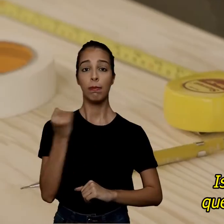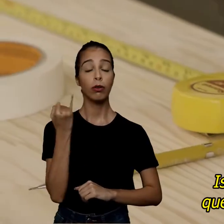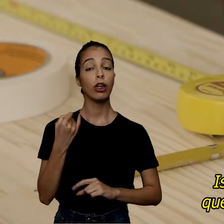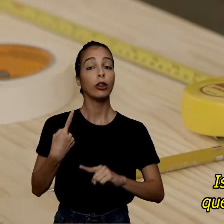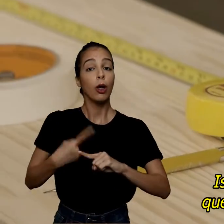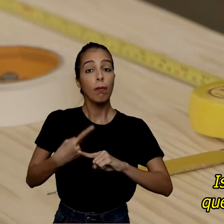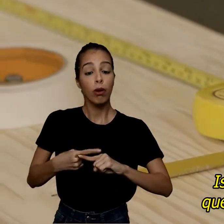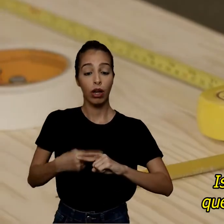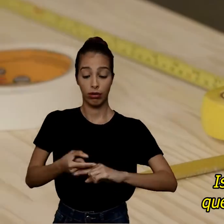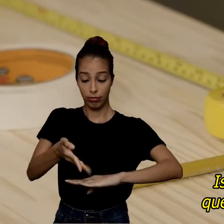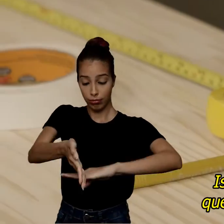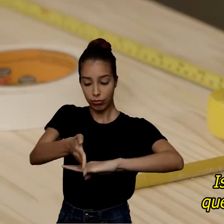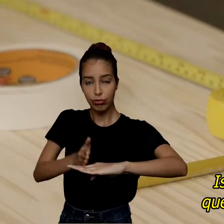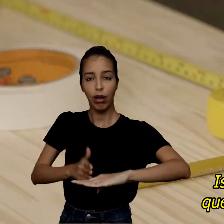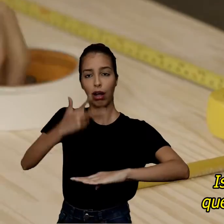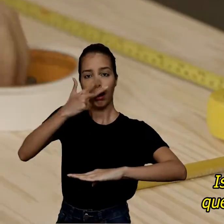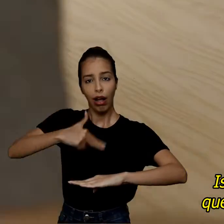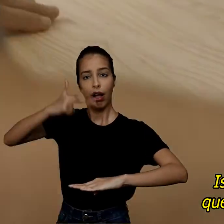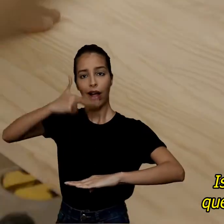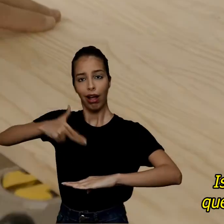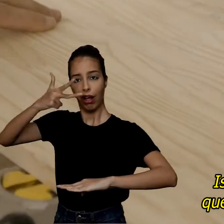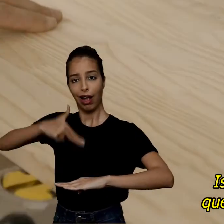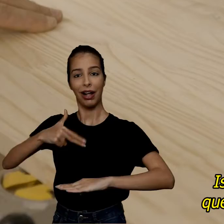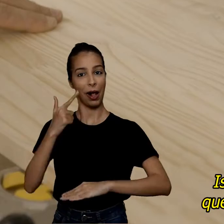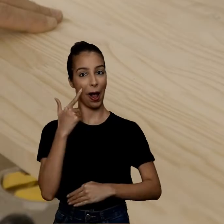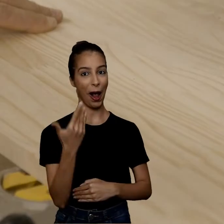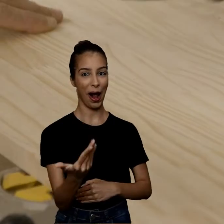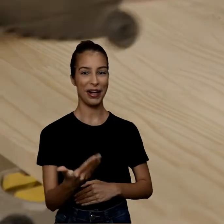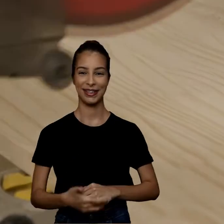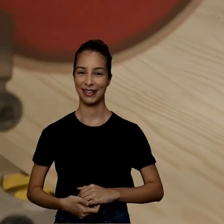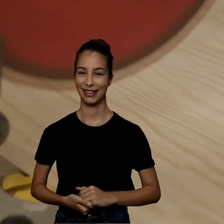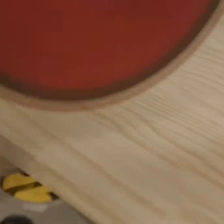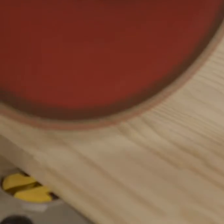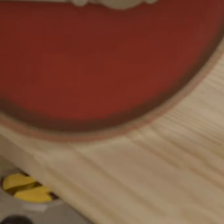Isso é muito útil para cortes que vão ser feitos várias vezes.